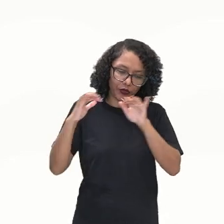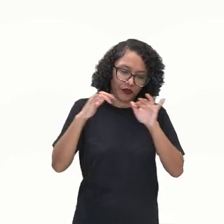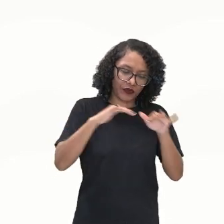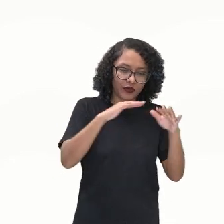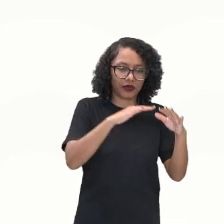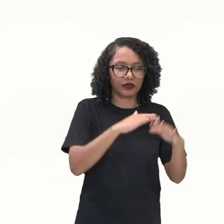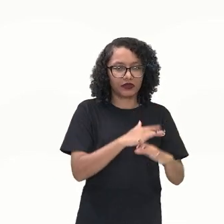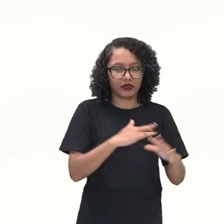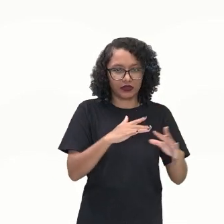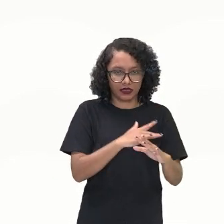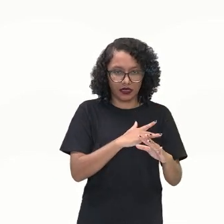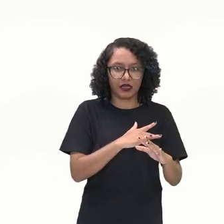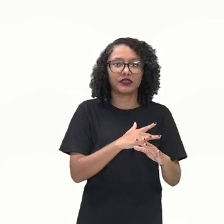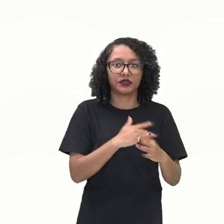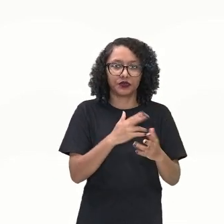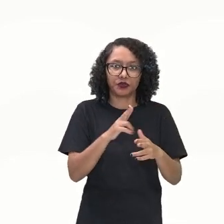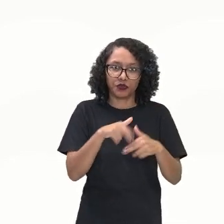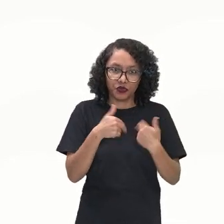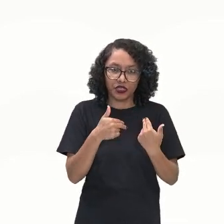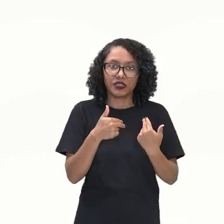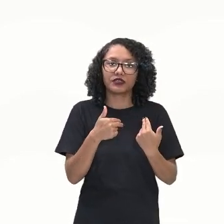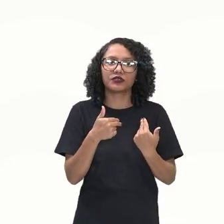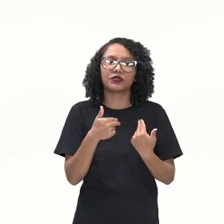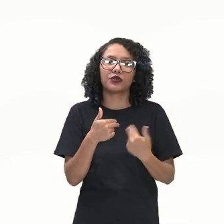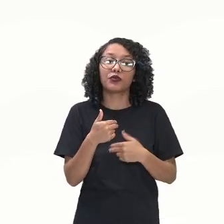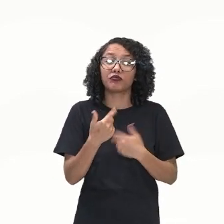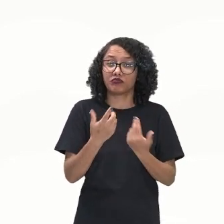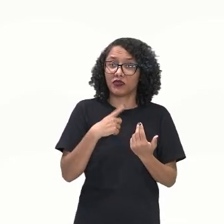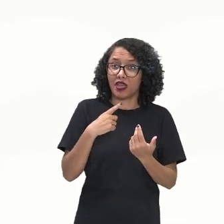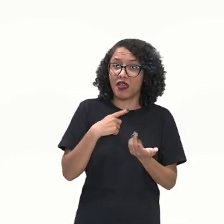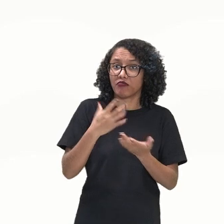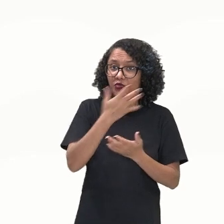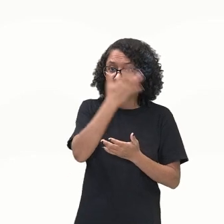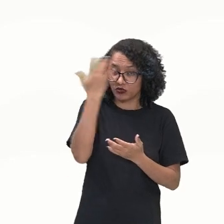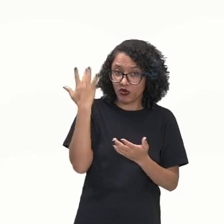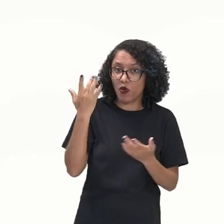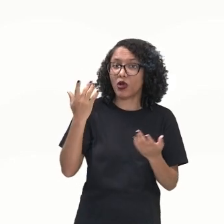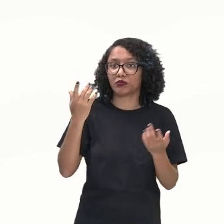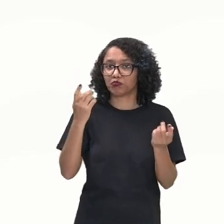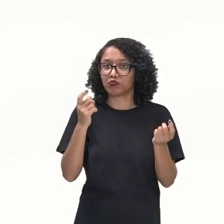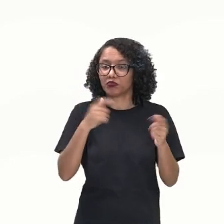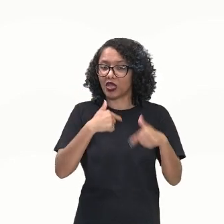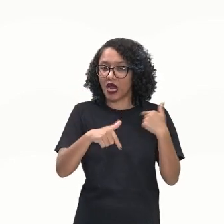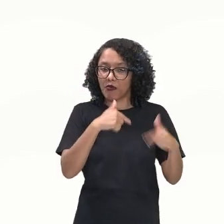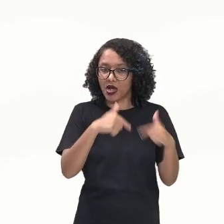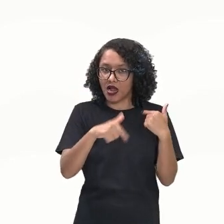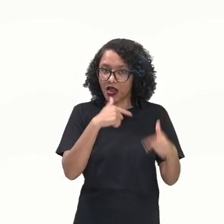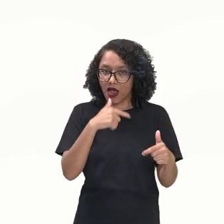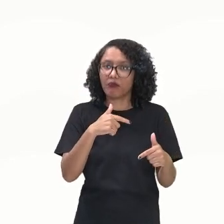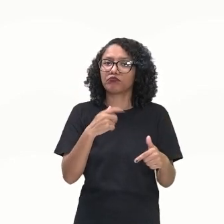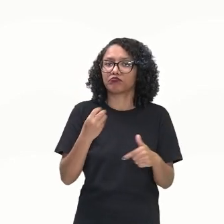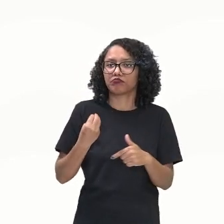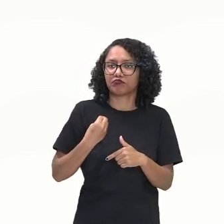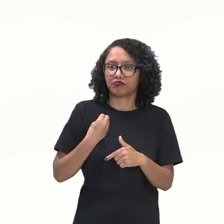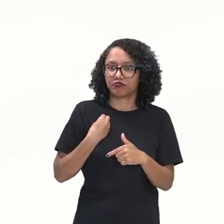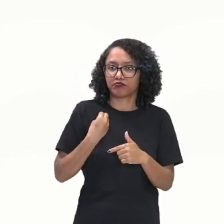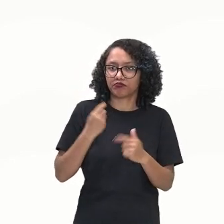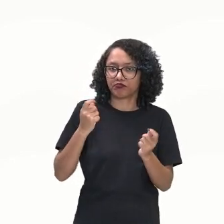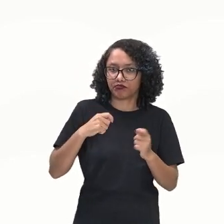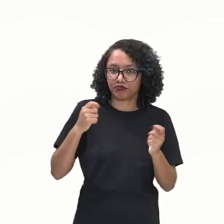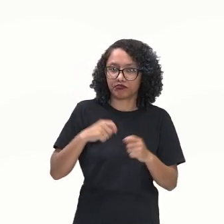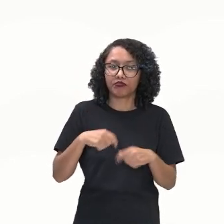essa mão de obra disponível. A Inglaterra também vai possuir um ambiente